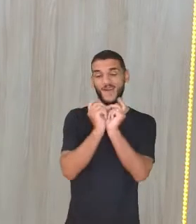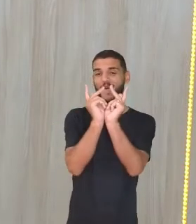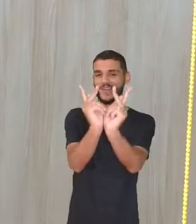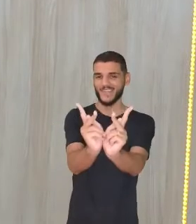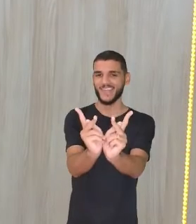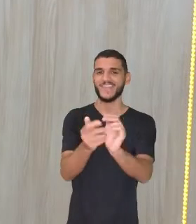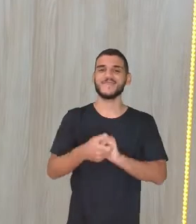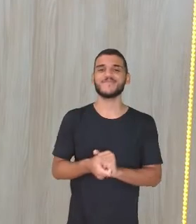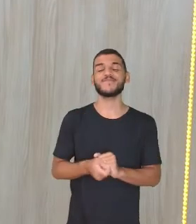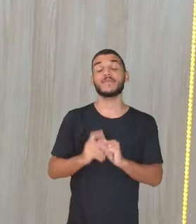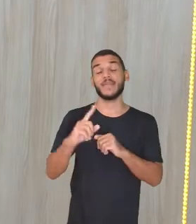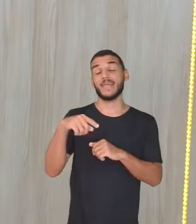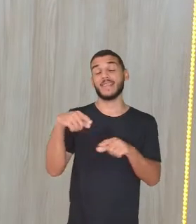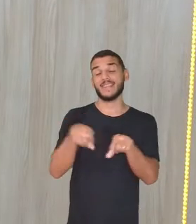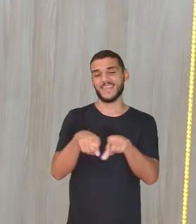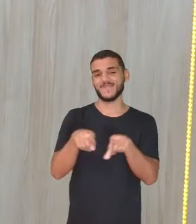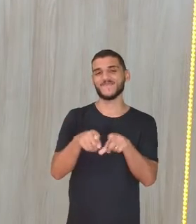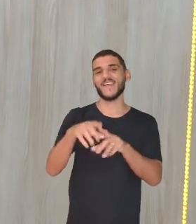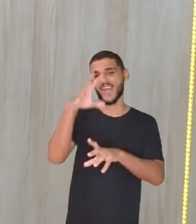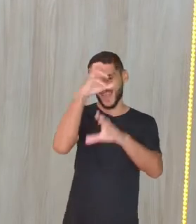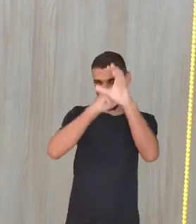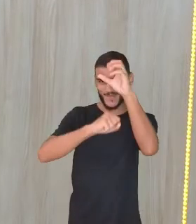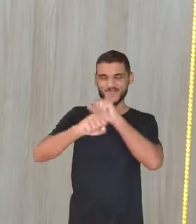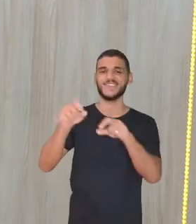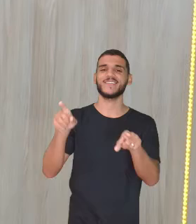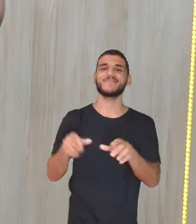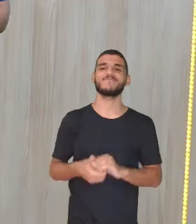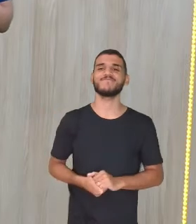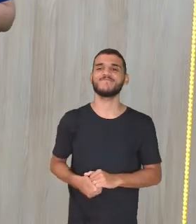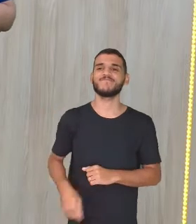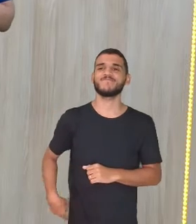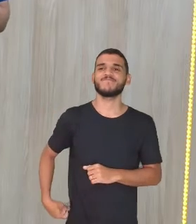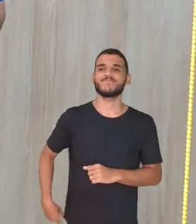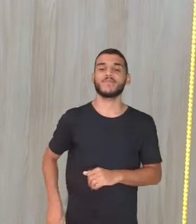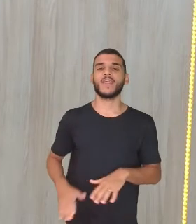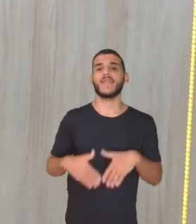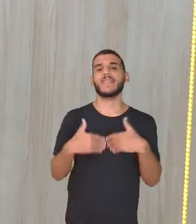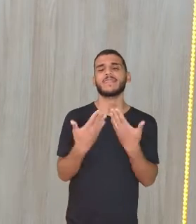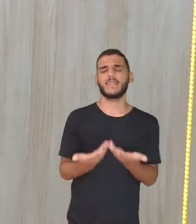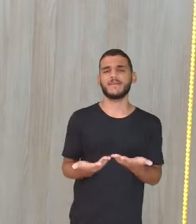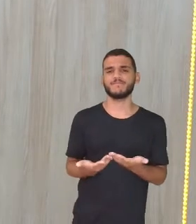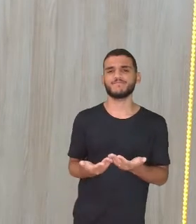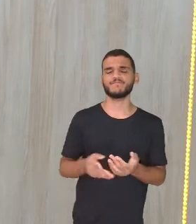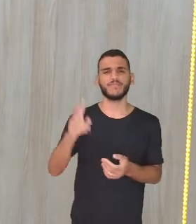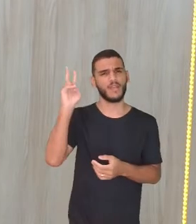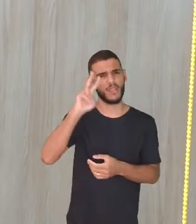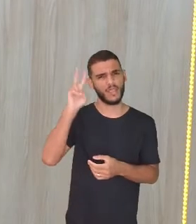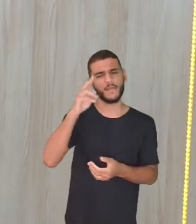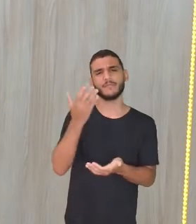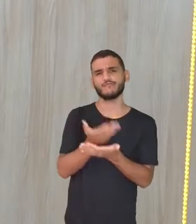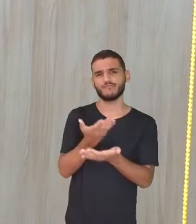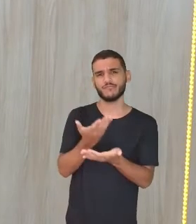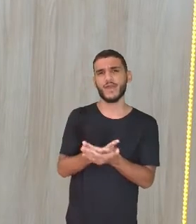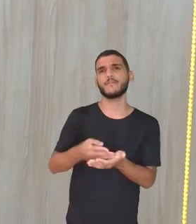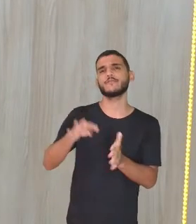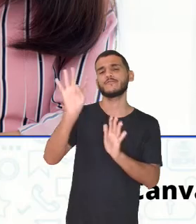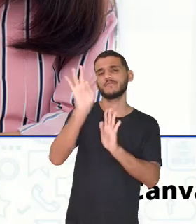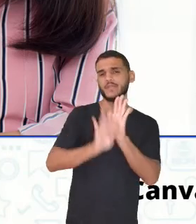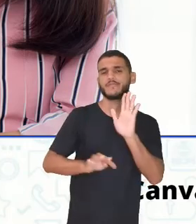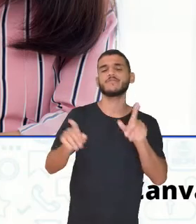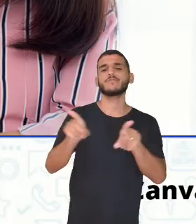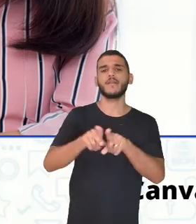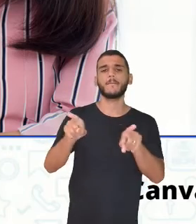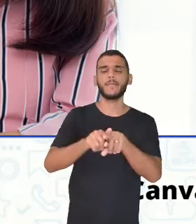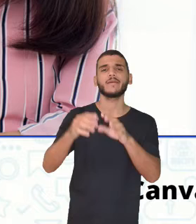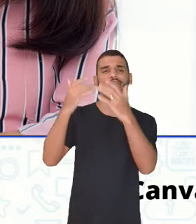logo a aprendizagem também acontece. Então, vamos embora. Lembra do estudamos textos e também